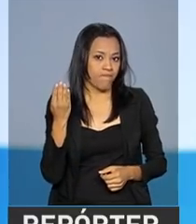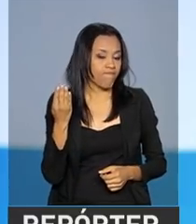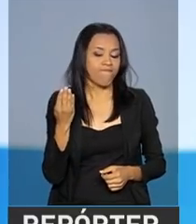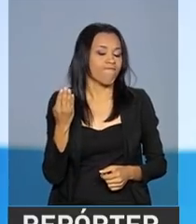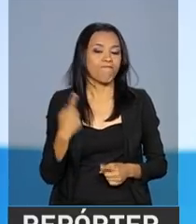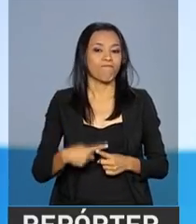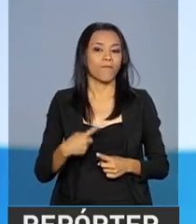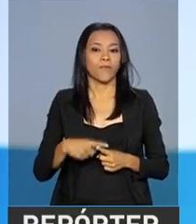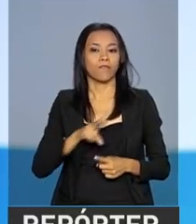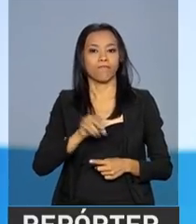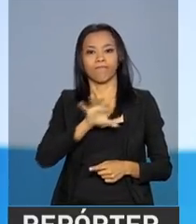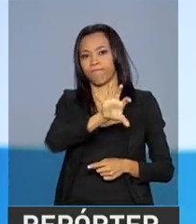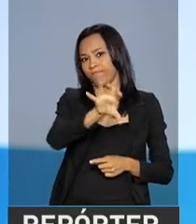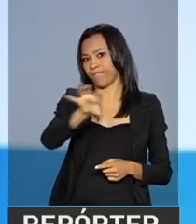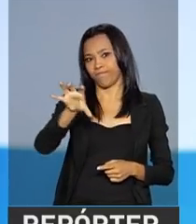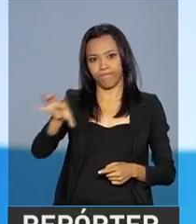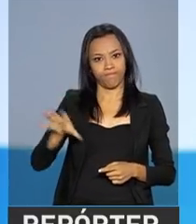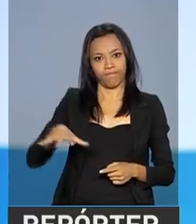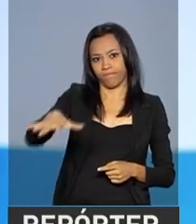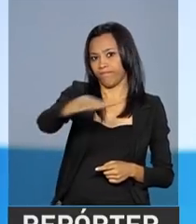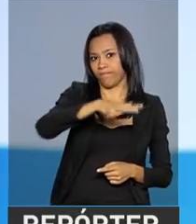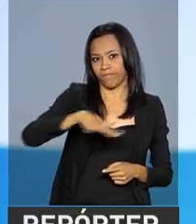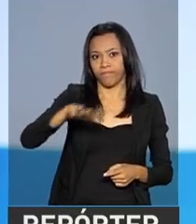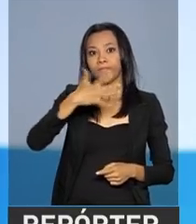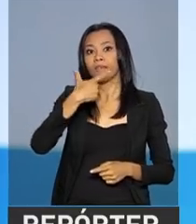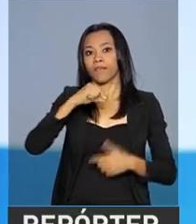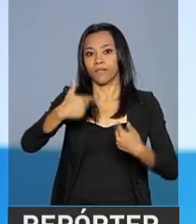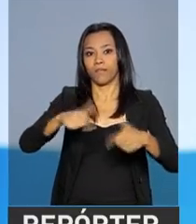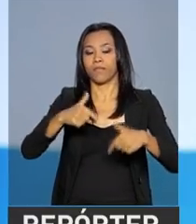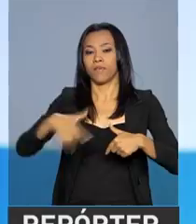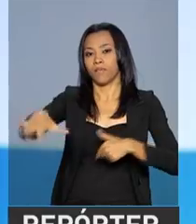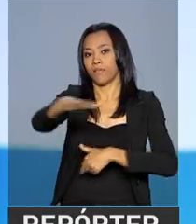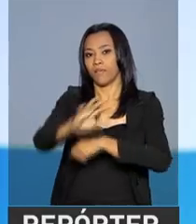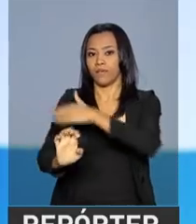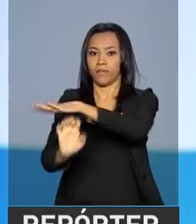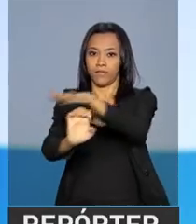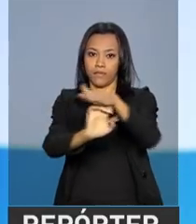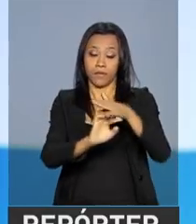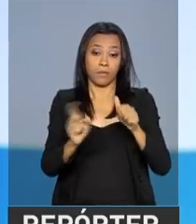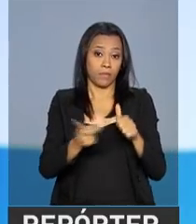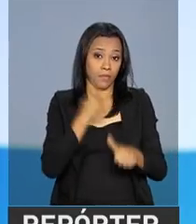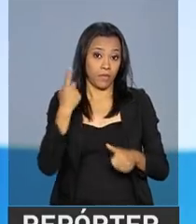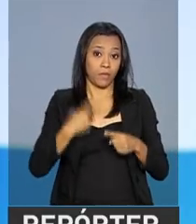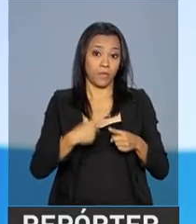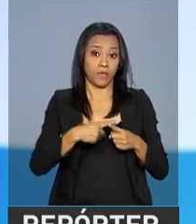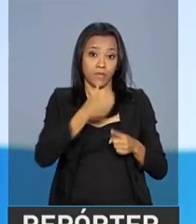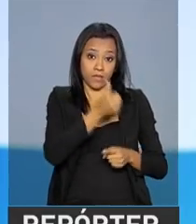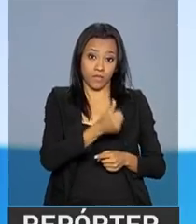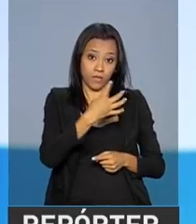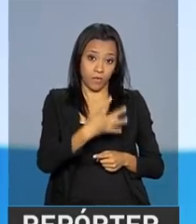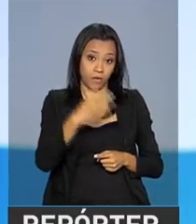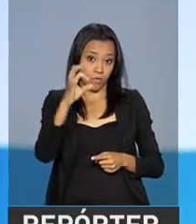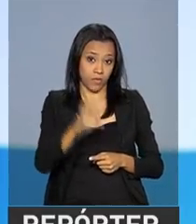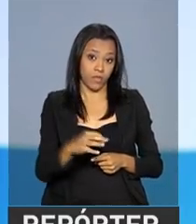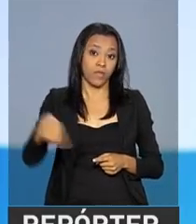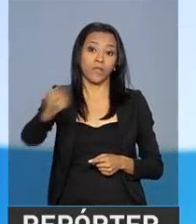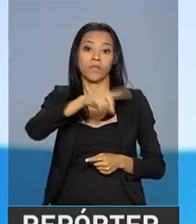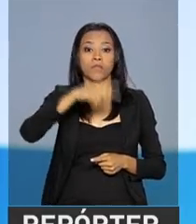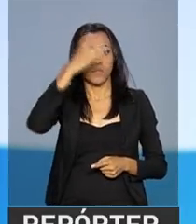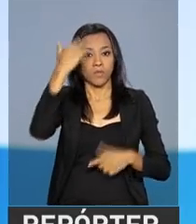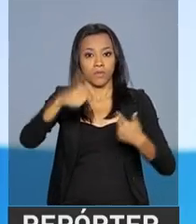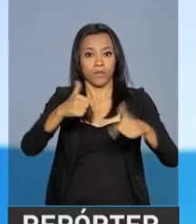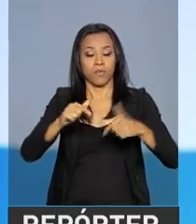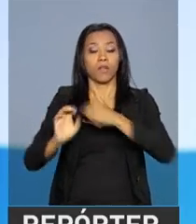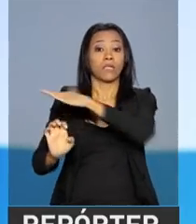não atinge os trabalhadores do setor privado primeiro lugar porque 64% dos trabalhadores brasileiros na iniciativa privada